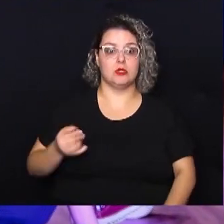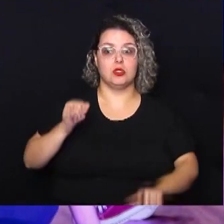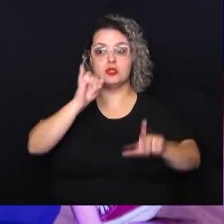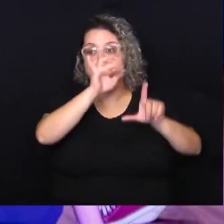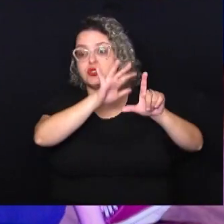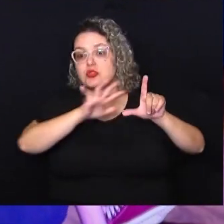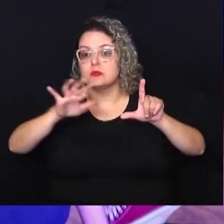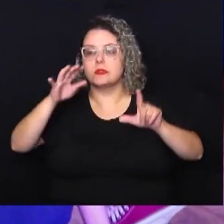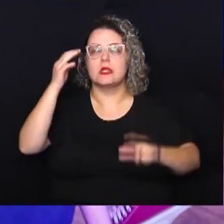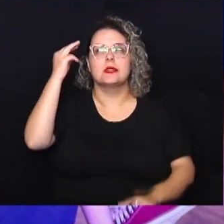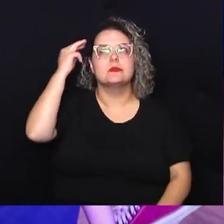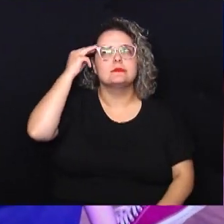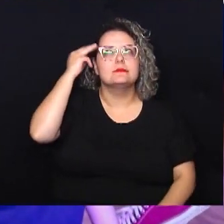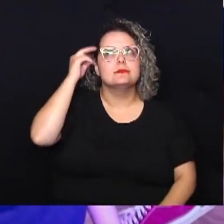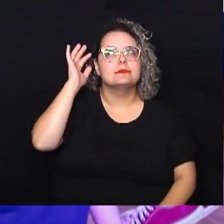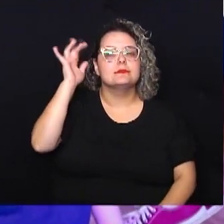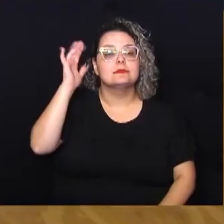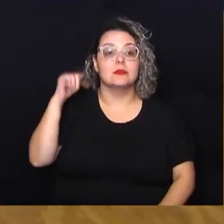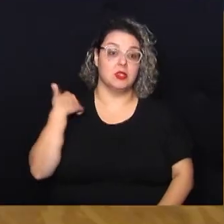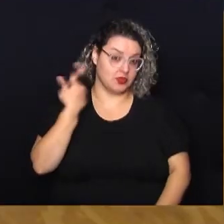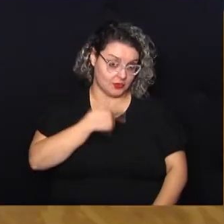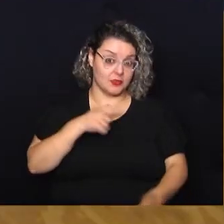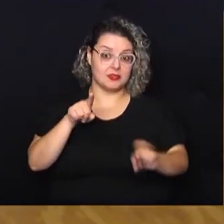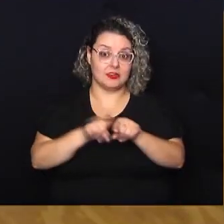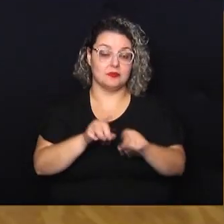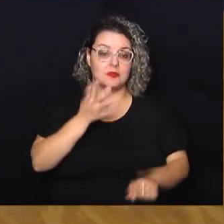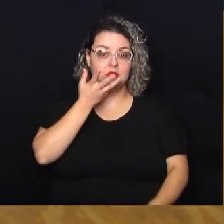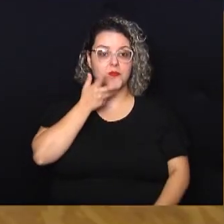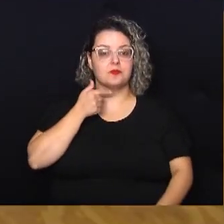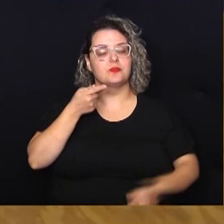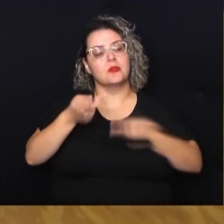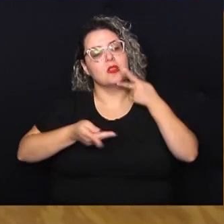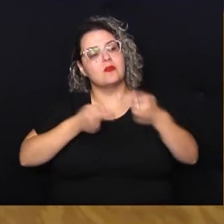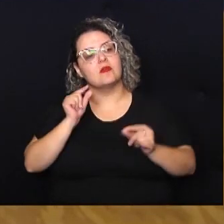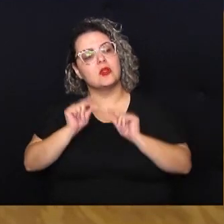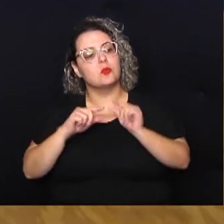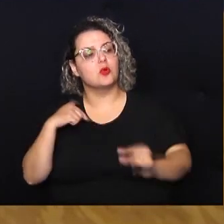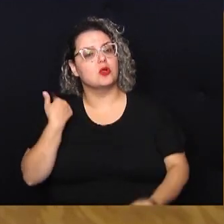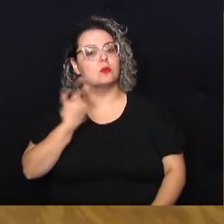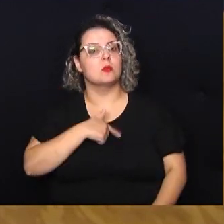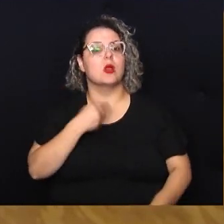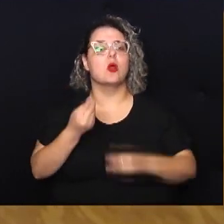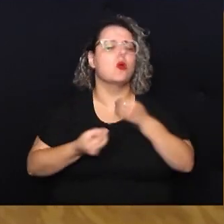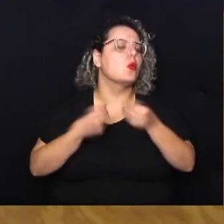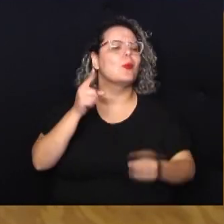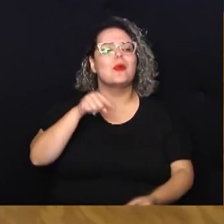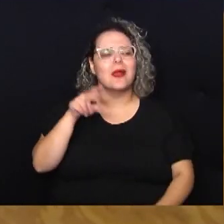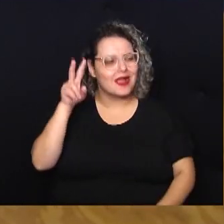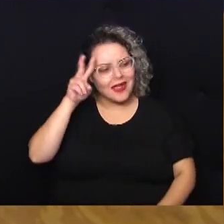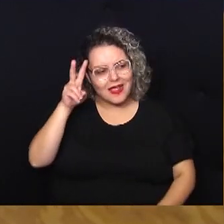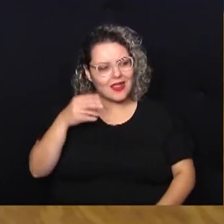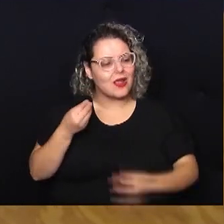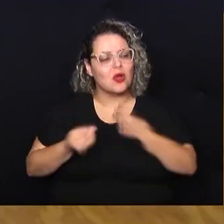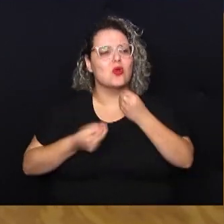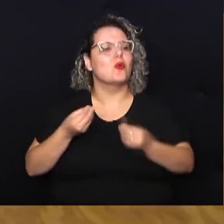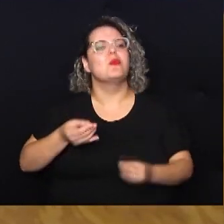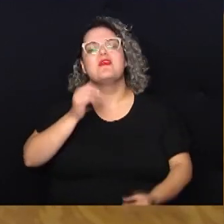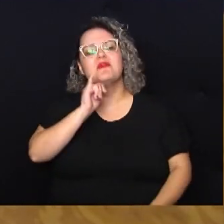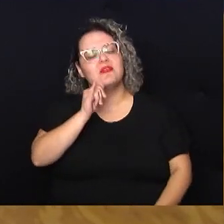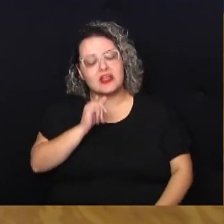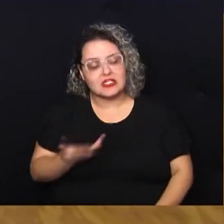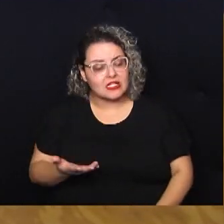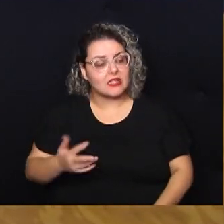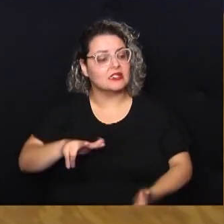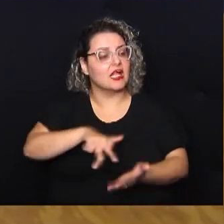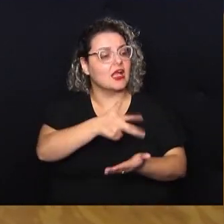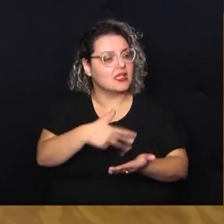despertam memórias em nós e nas crianças. Conta um pouquinho pra gente como que é essa história, como que ela vai ser contada através da